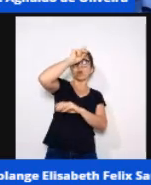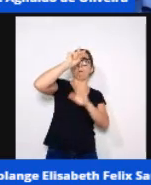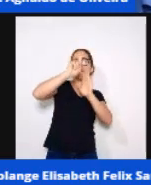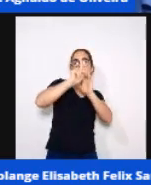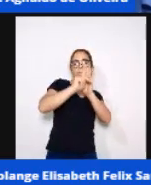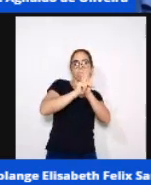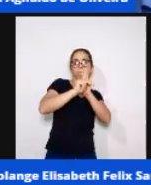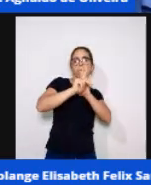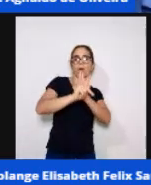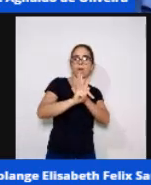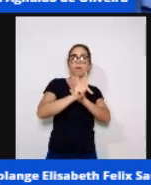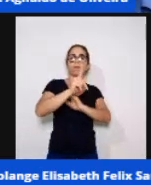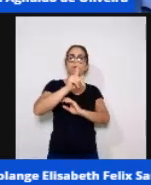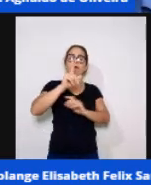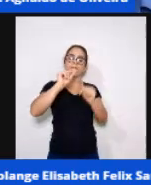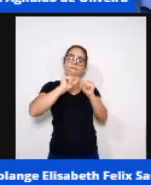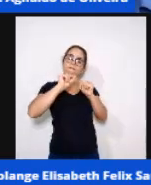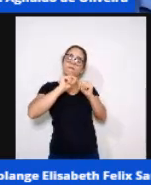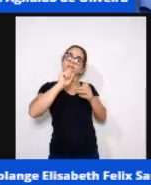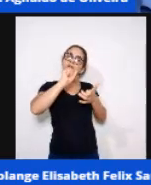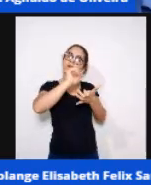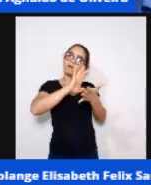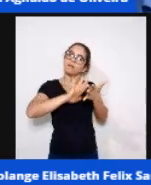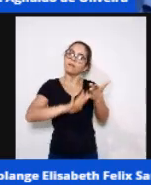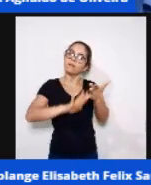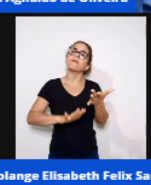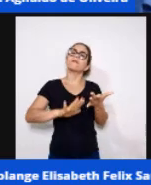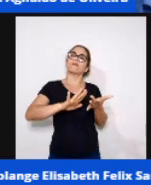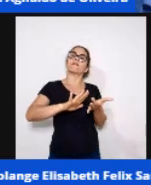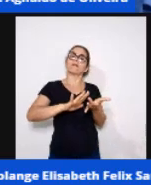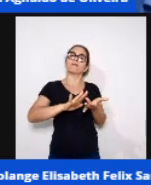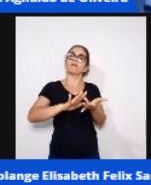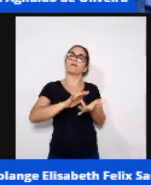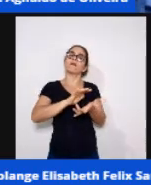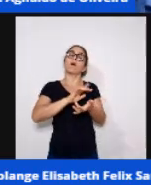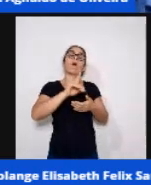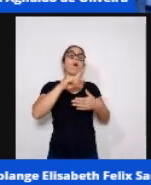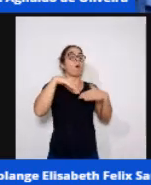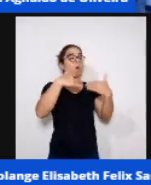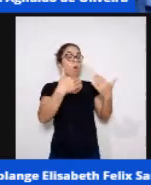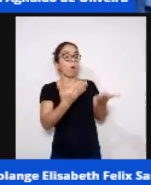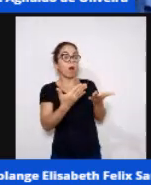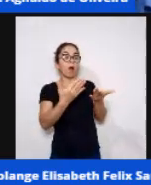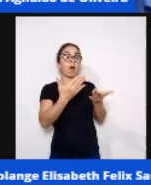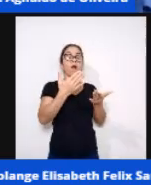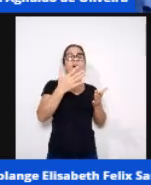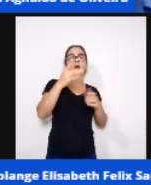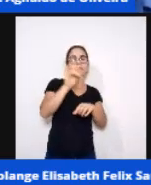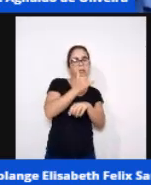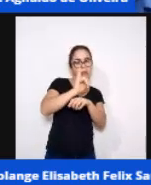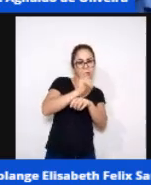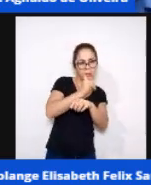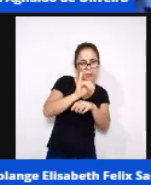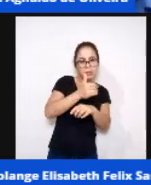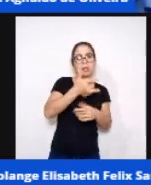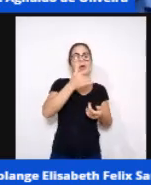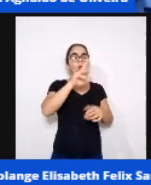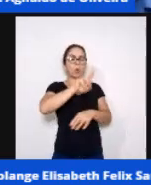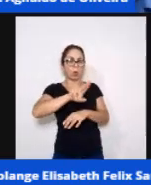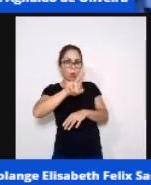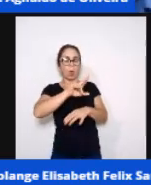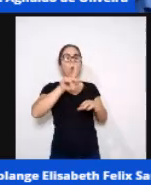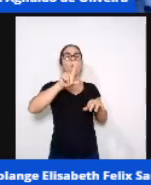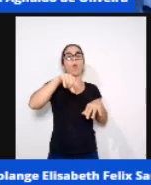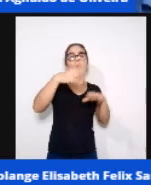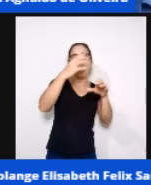ele já tinha e aplicou naquela atividade para resolver, quais foram as estratégias utilizadas, quais foram os cálculos efetuados por